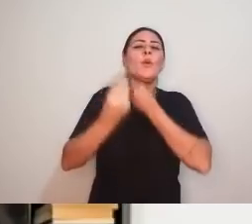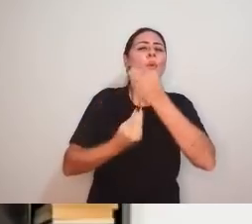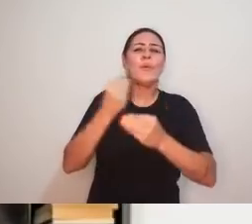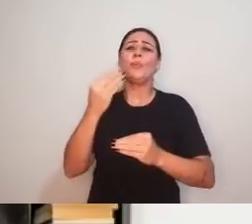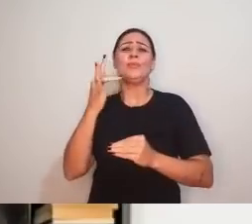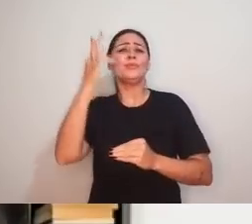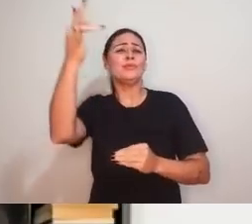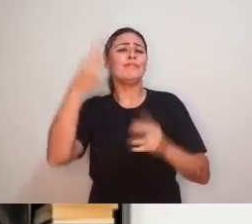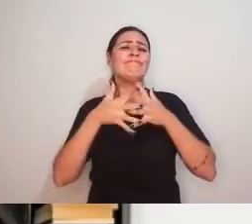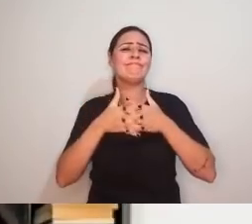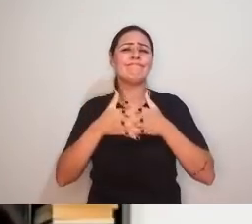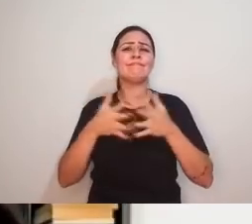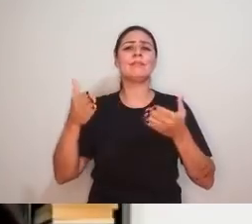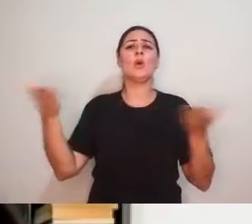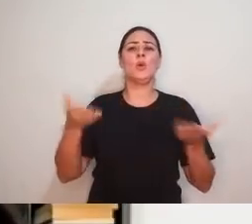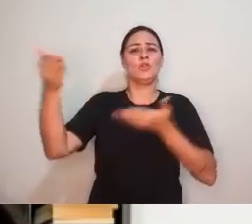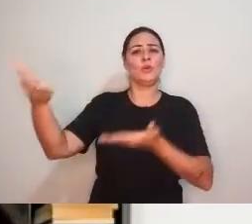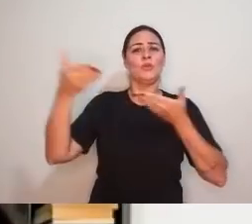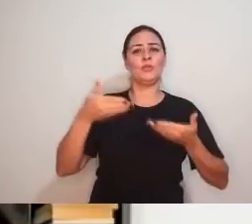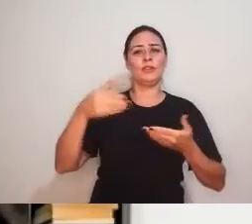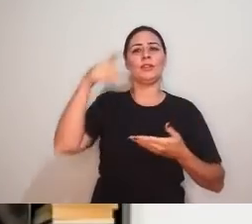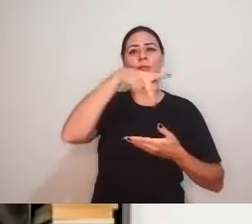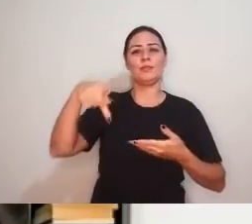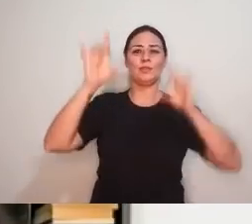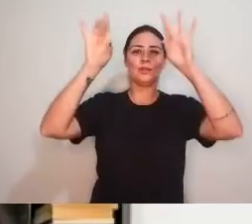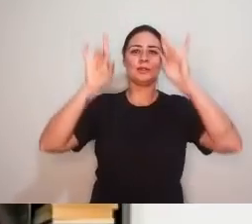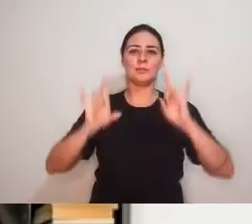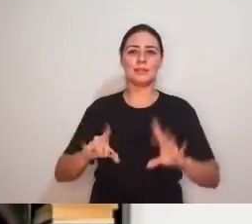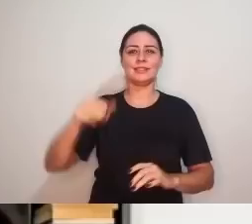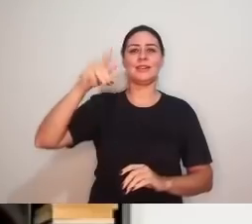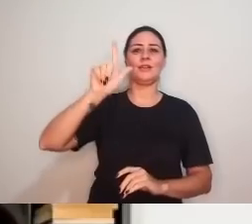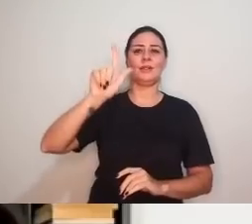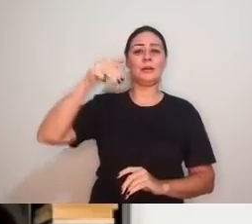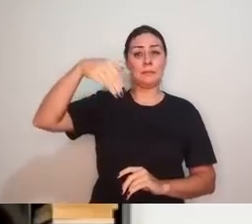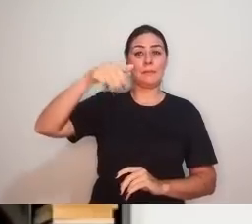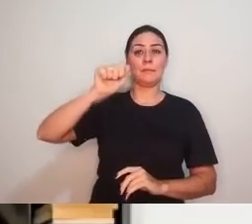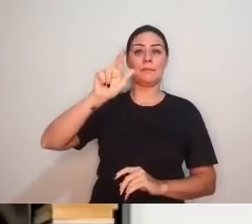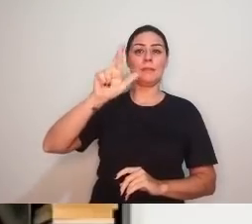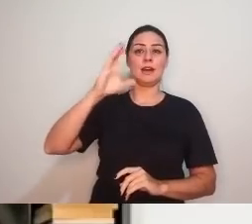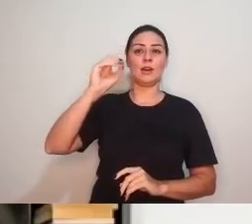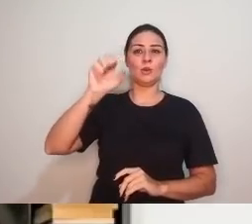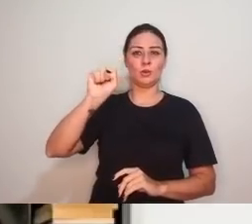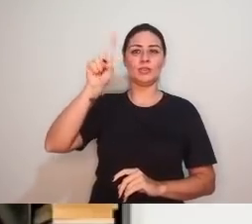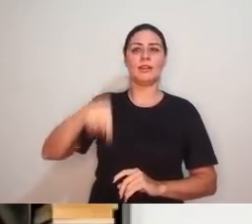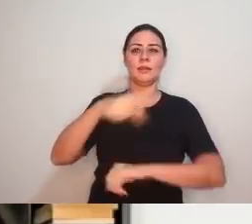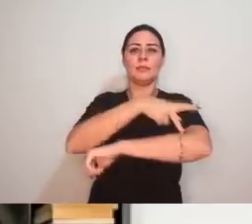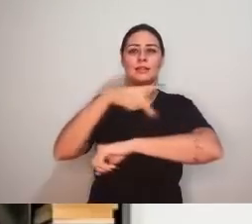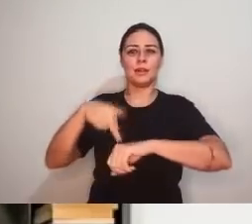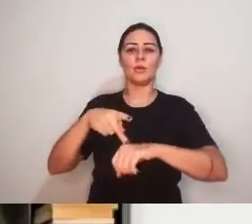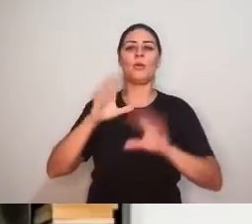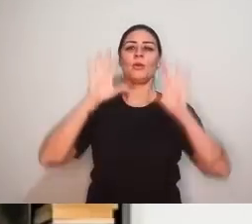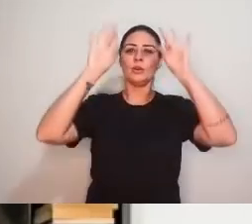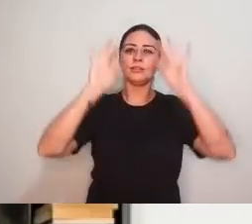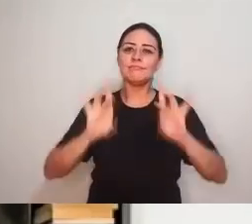letivo, diante de tantas incertezas, né? A gente traz hoje aqui uma pessoa muito especial, que é o professor Marcos Garcia, o